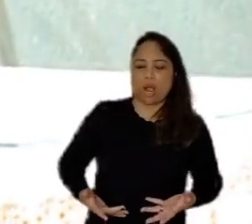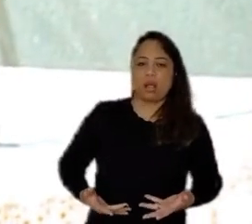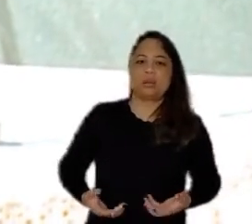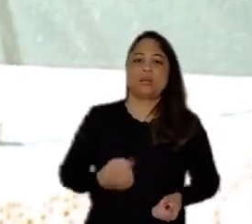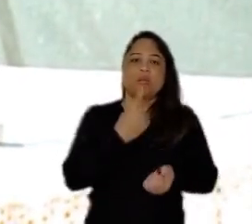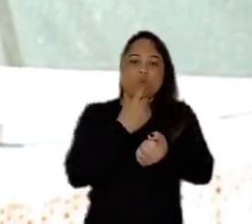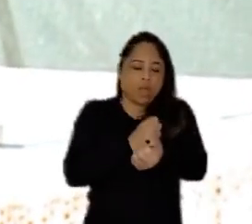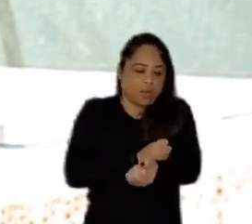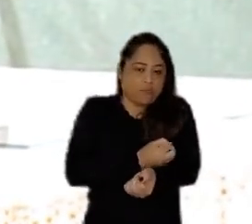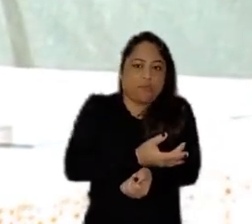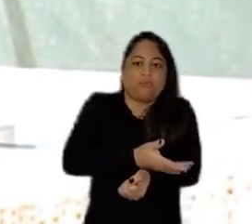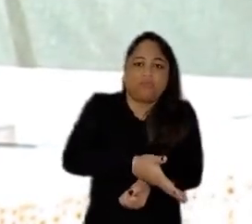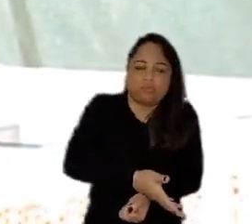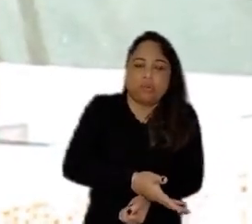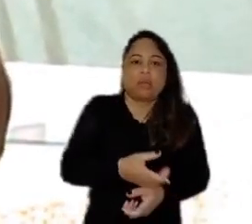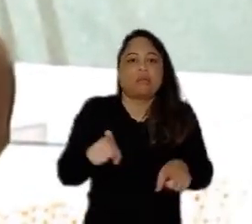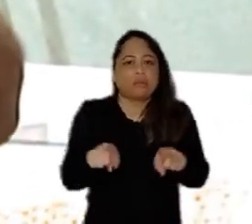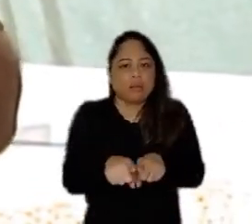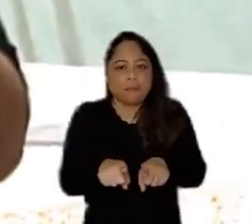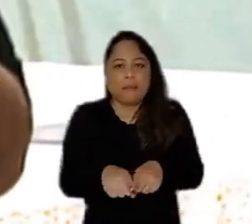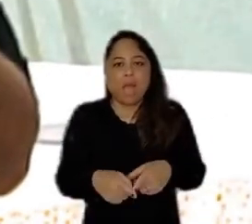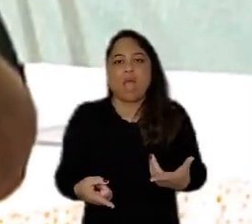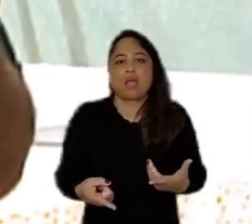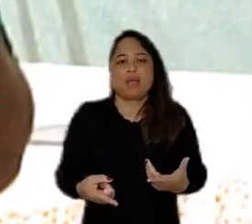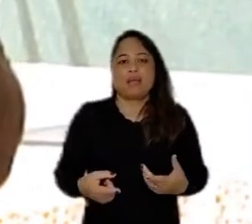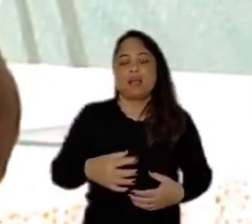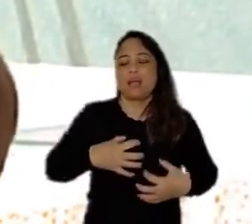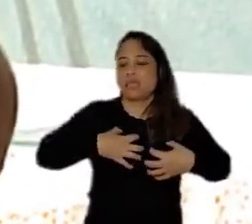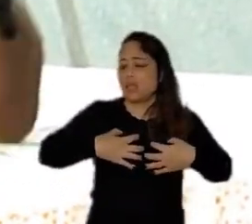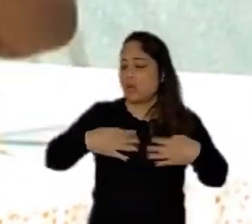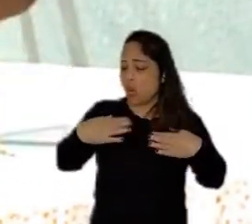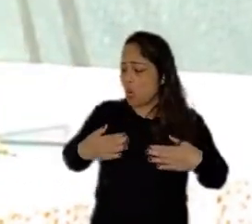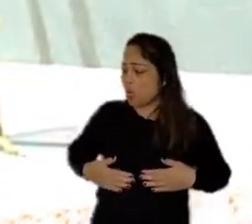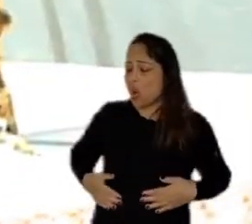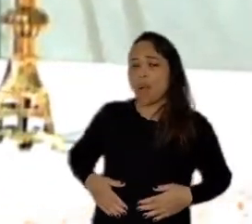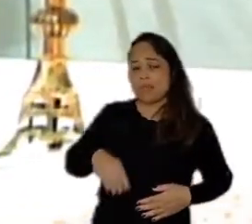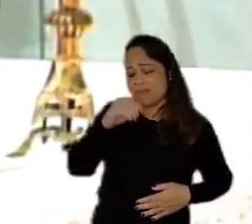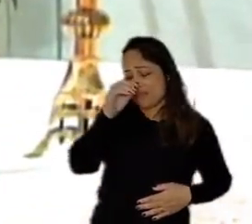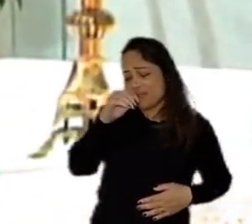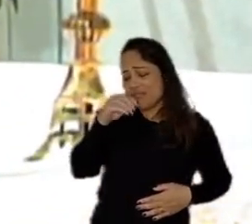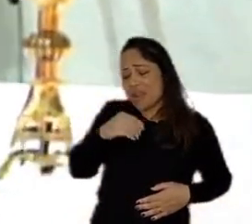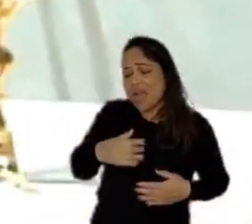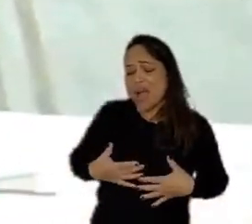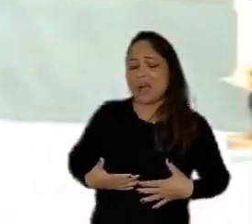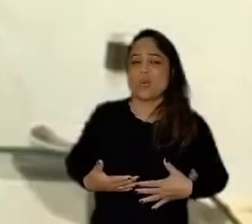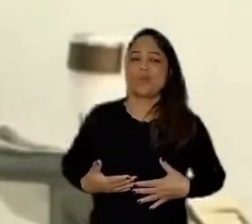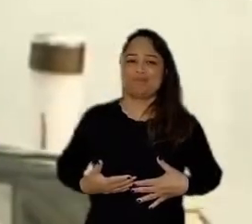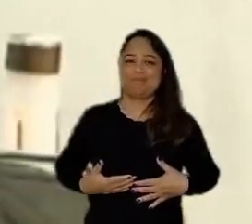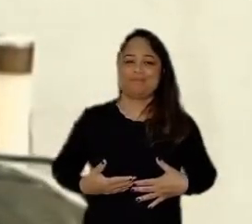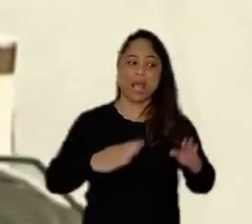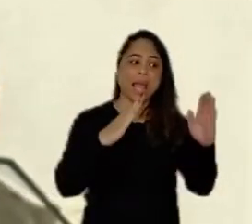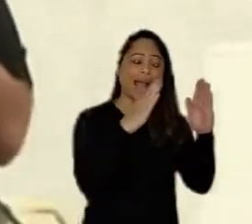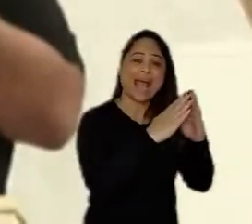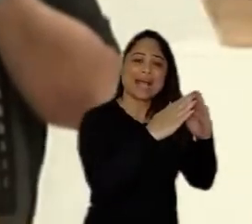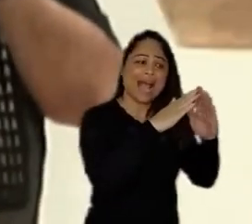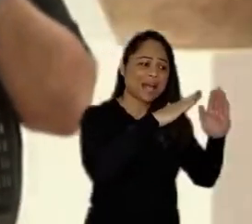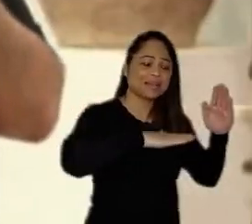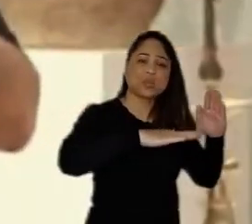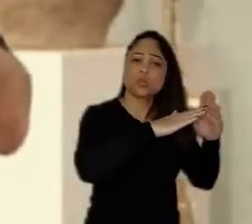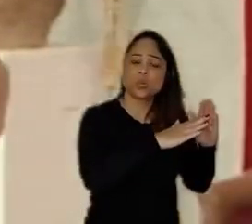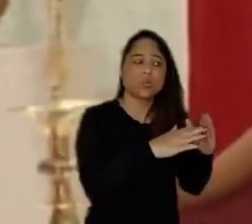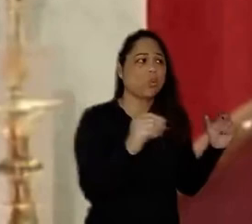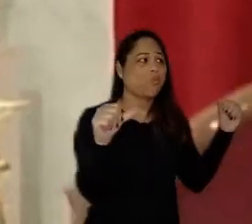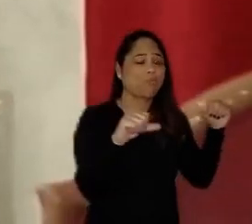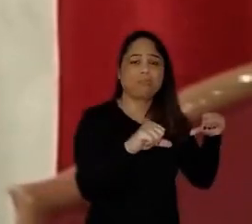hemorragia, provavelmente também tem fraqueza. O clima daquela casa era horrível. Nós